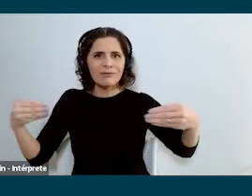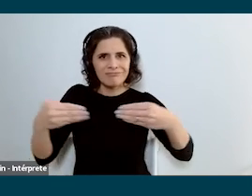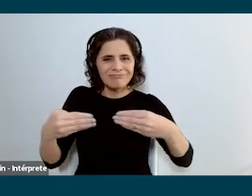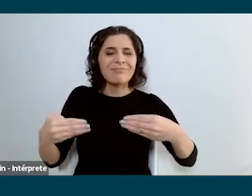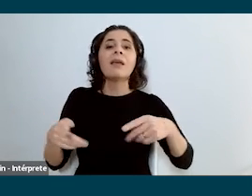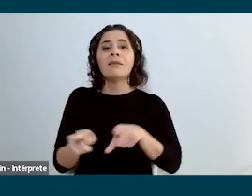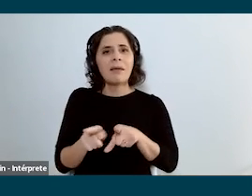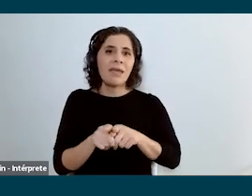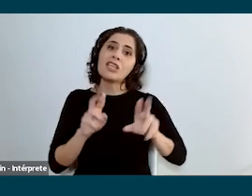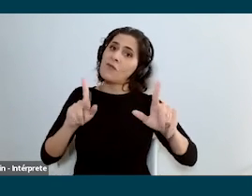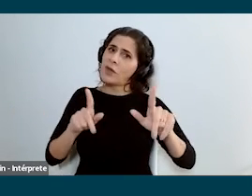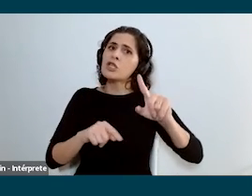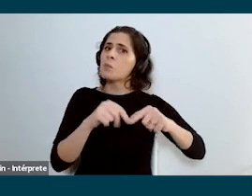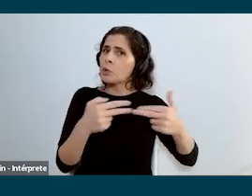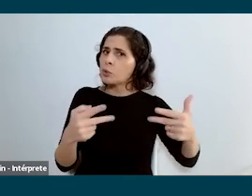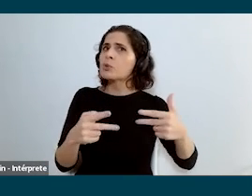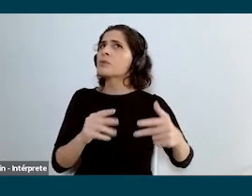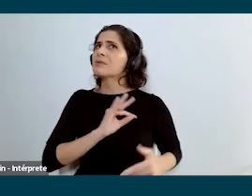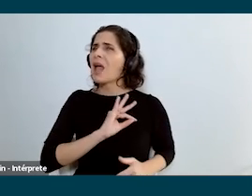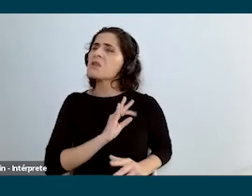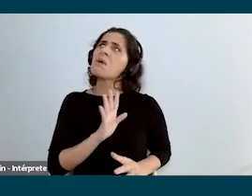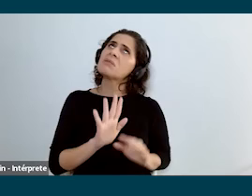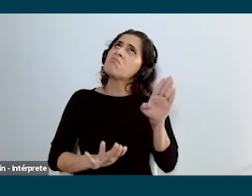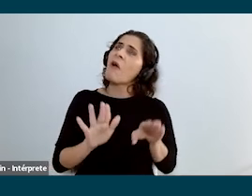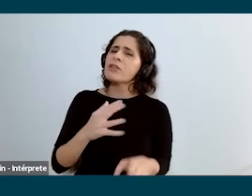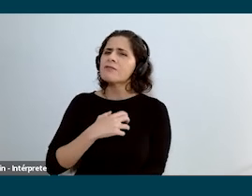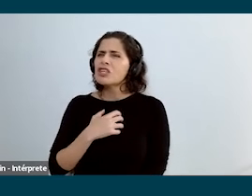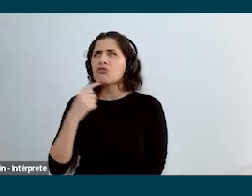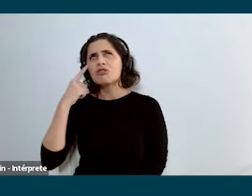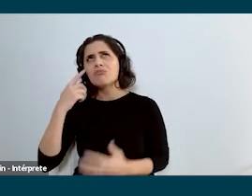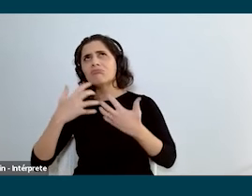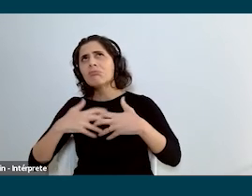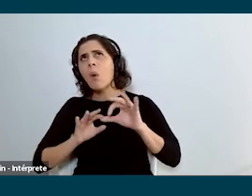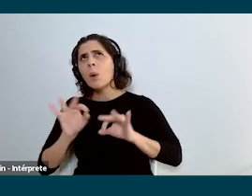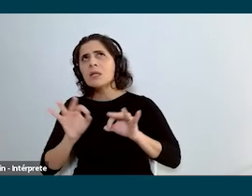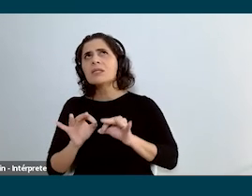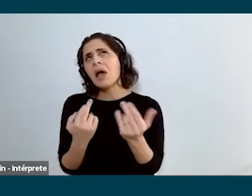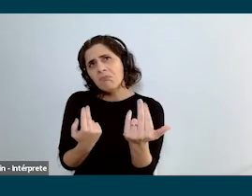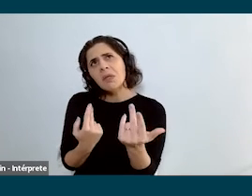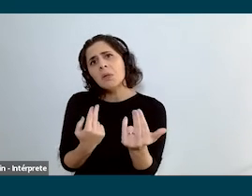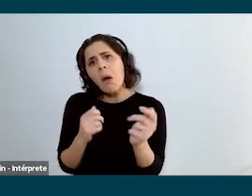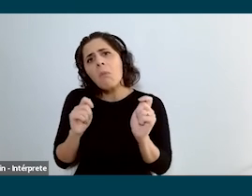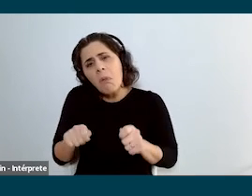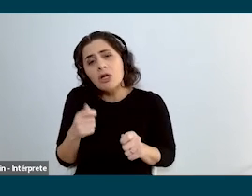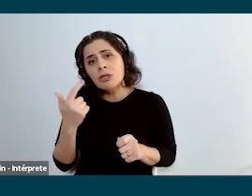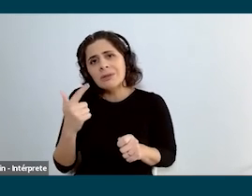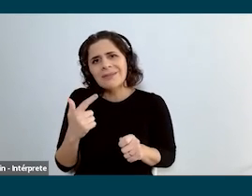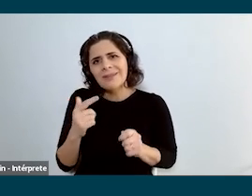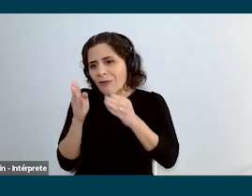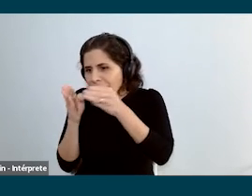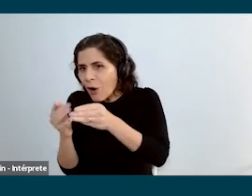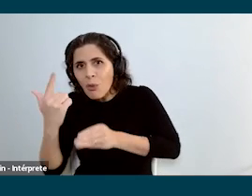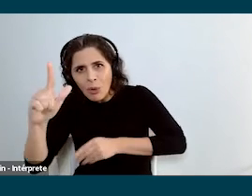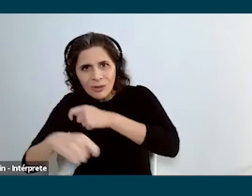né? E diferente de produto técnico também, mas eu acho que a lógica é sempre a mesma, assim, um produto voltado para outro